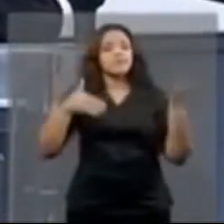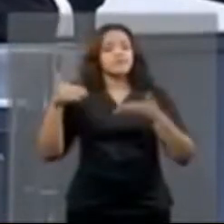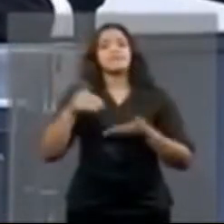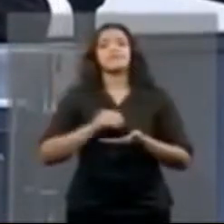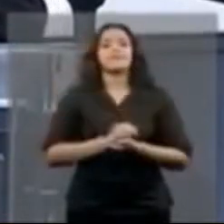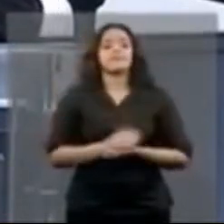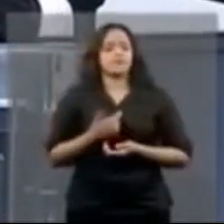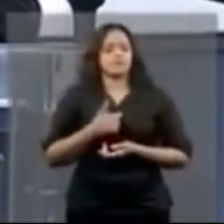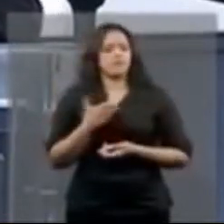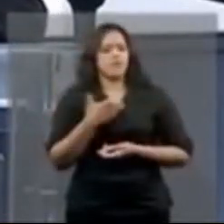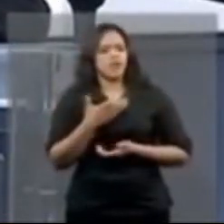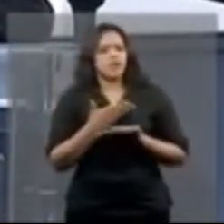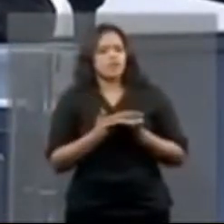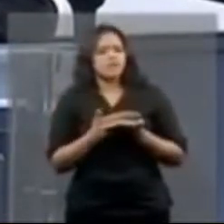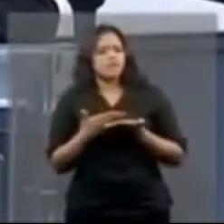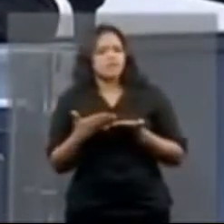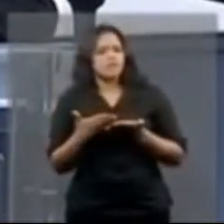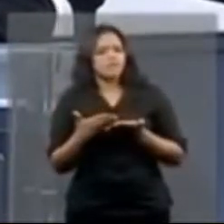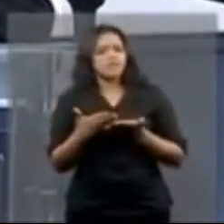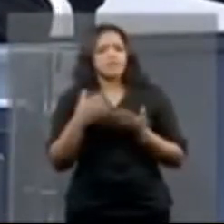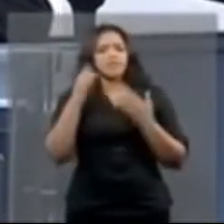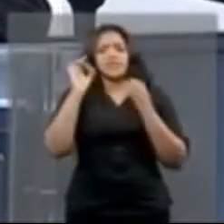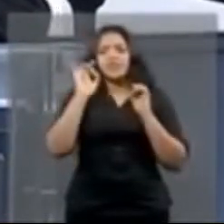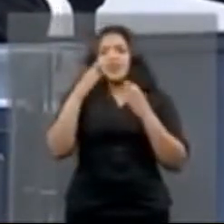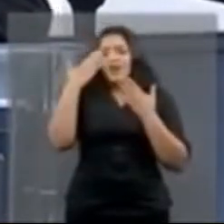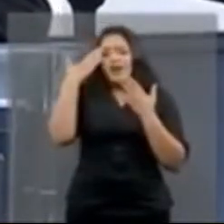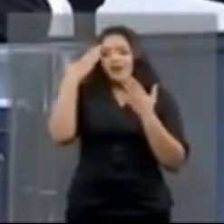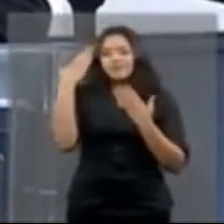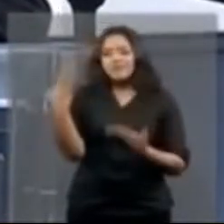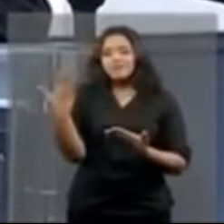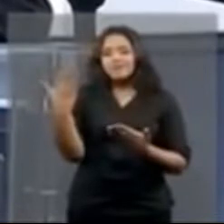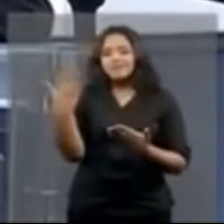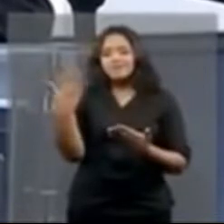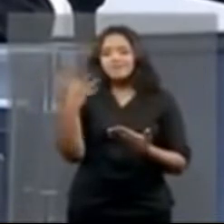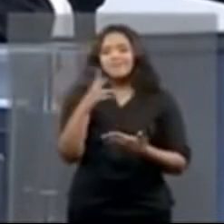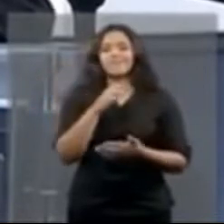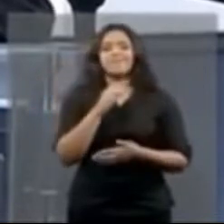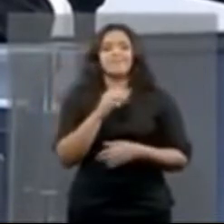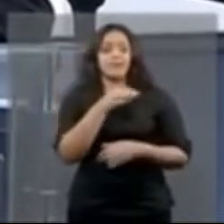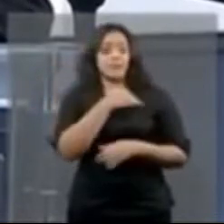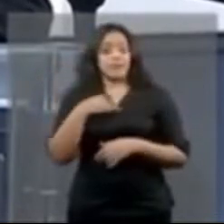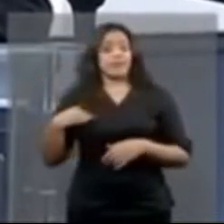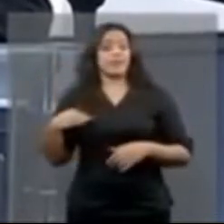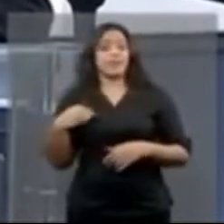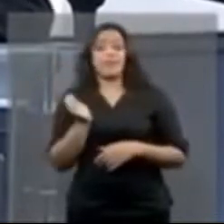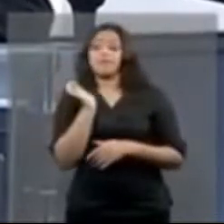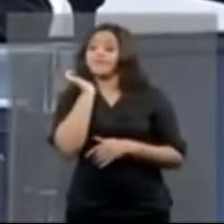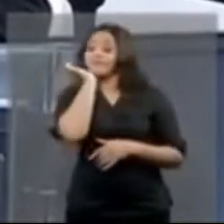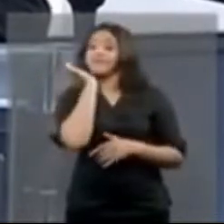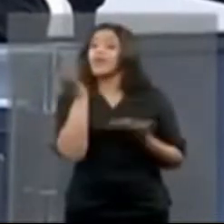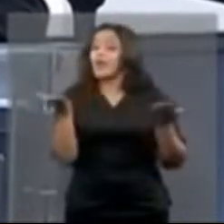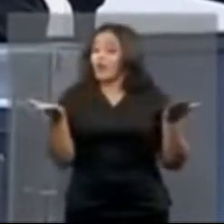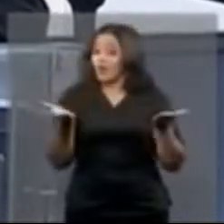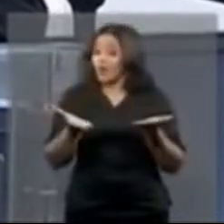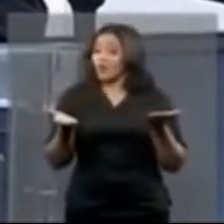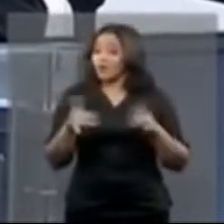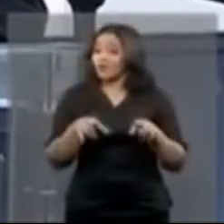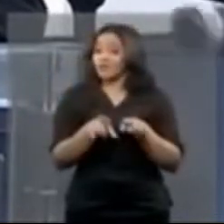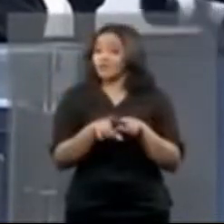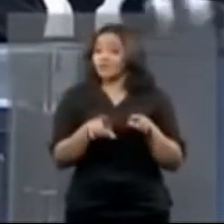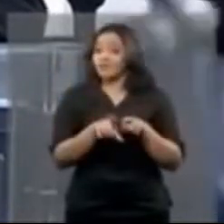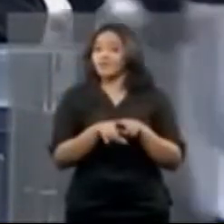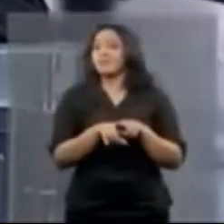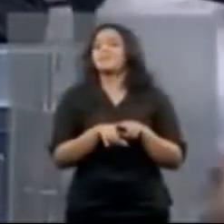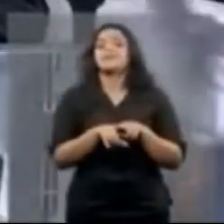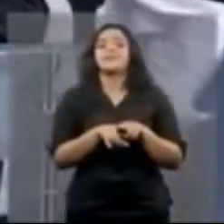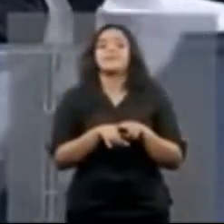quero iniciar com um ato de agradecimento à senhora excelentíssima ministra Rosa Weber, que no primeiro dia e hoje também desta